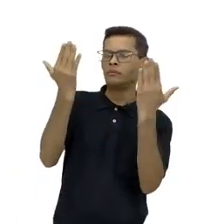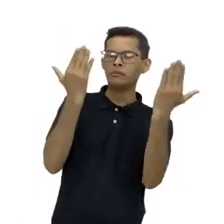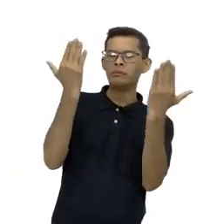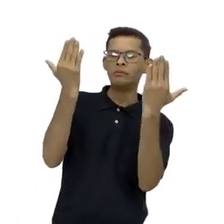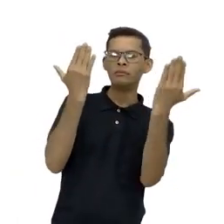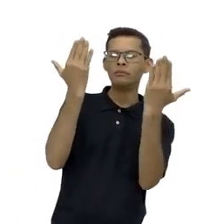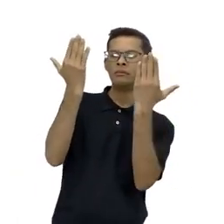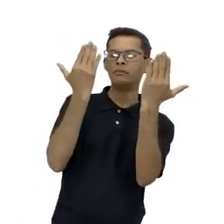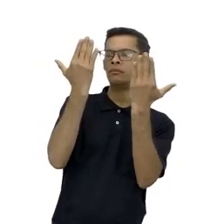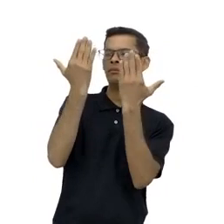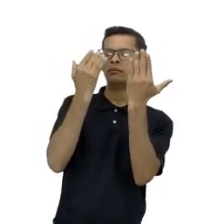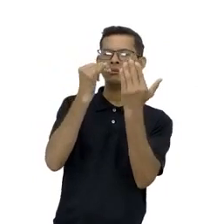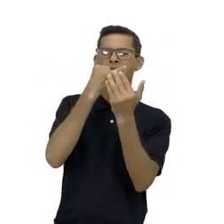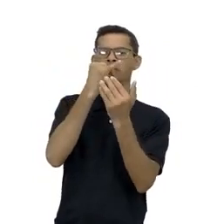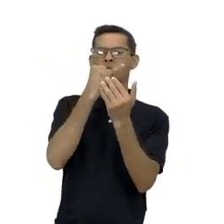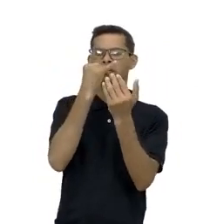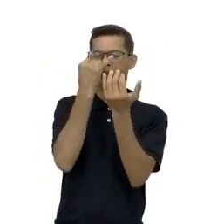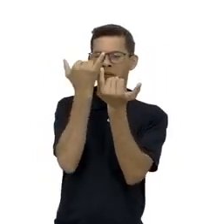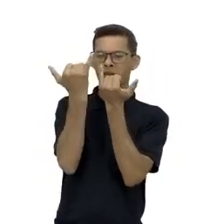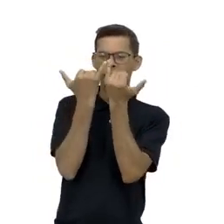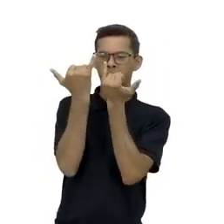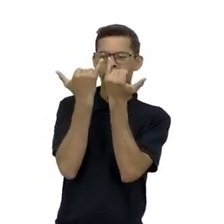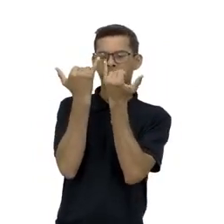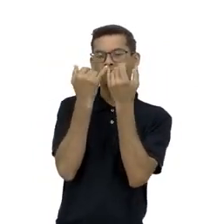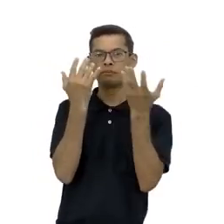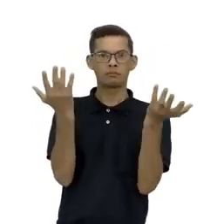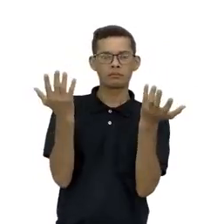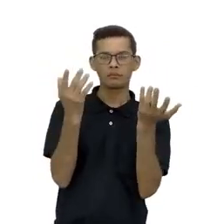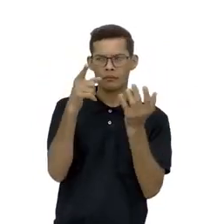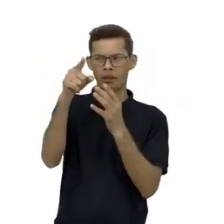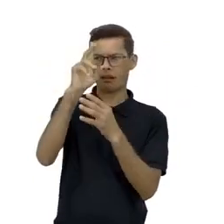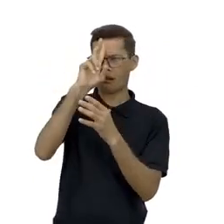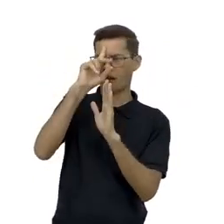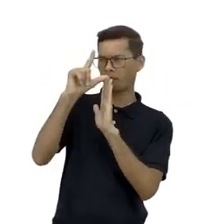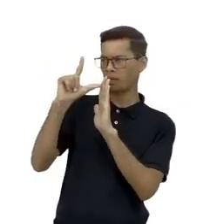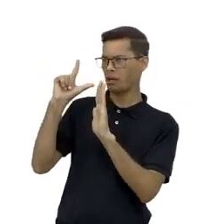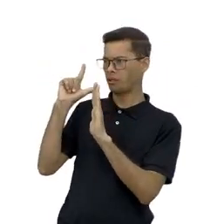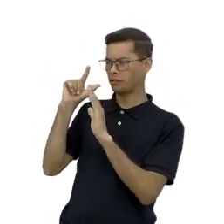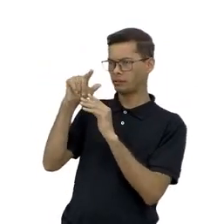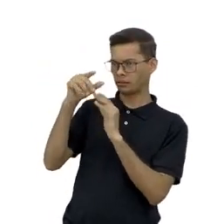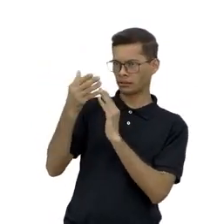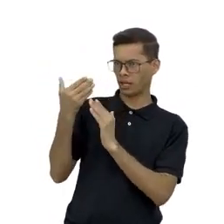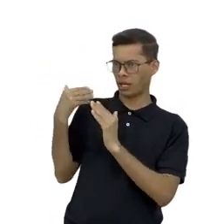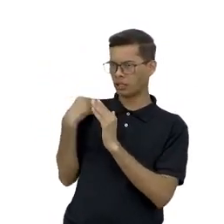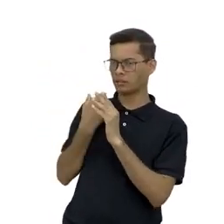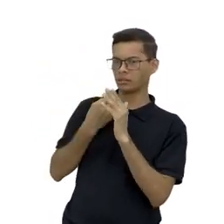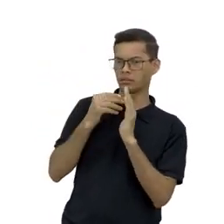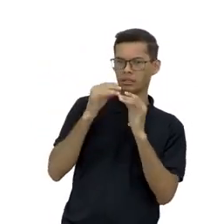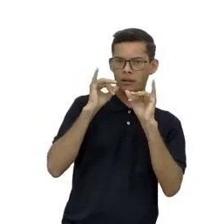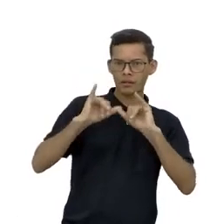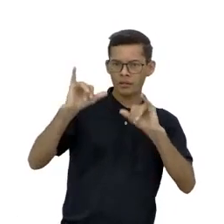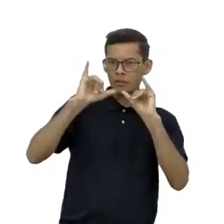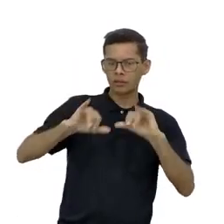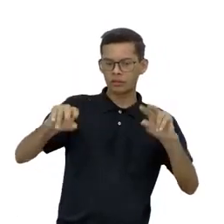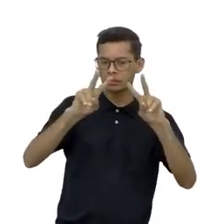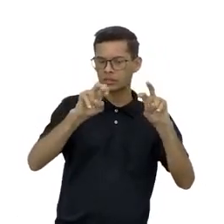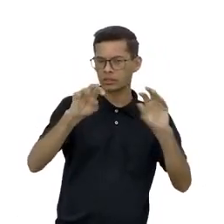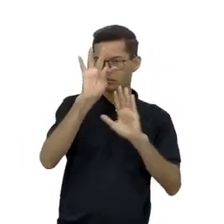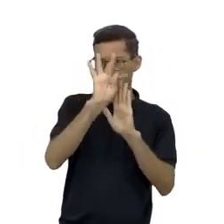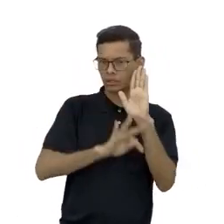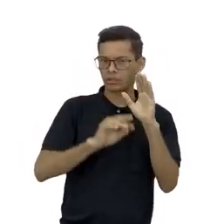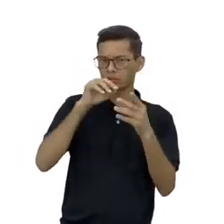Olha, vocês lembram que no início da notícia foi falado sobre